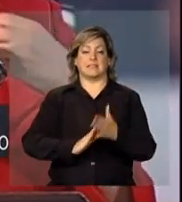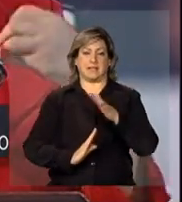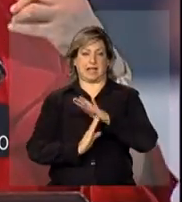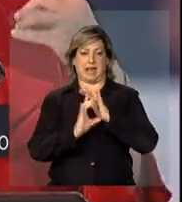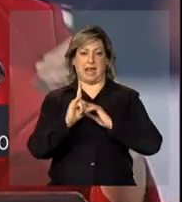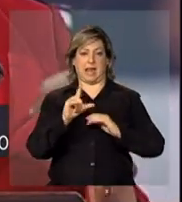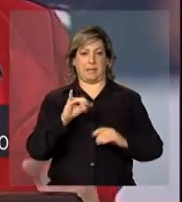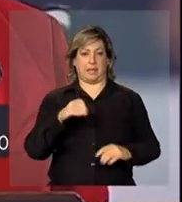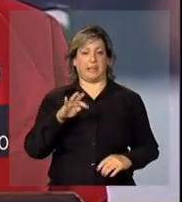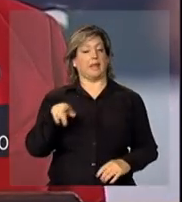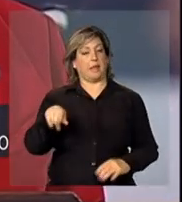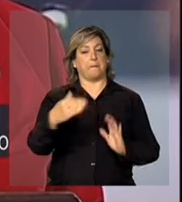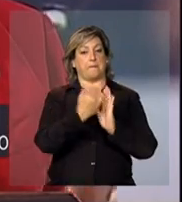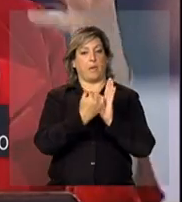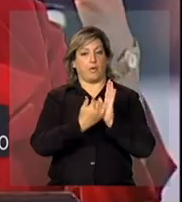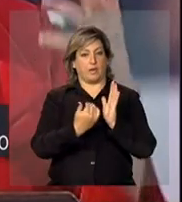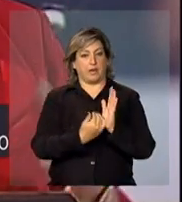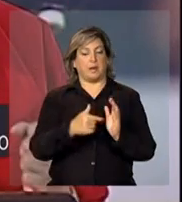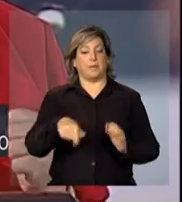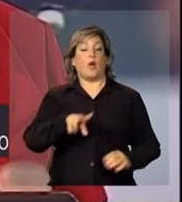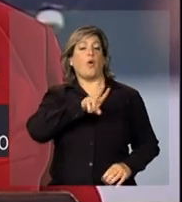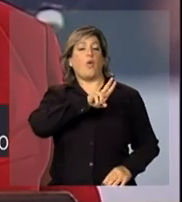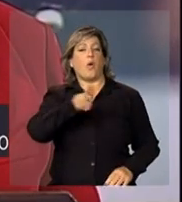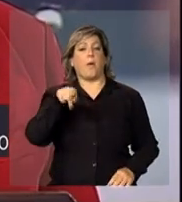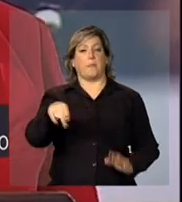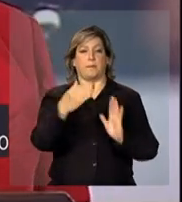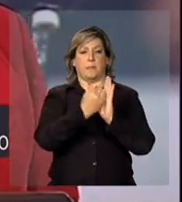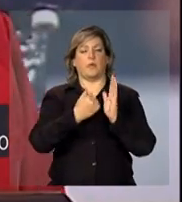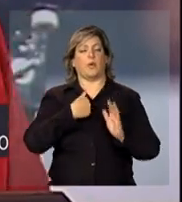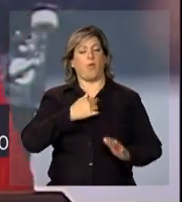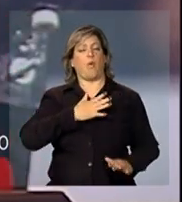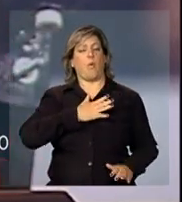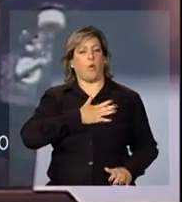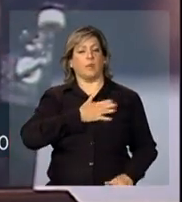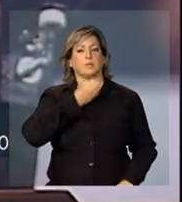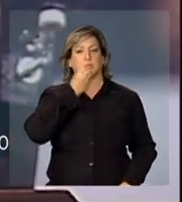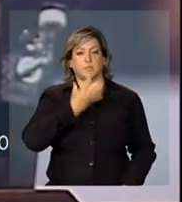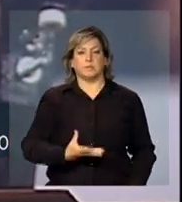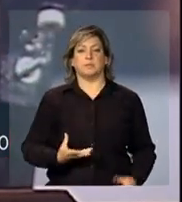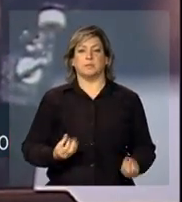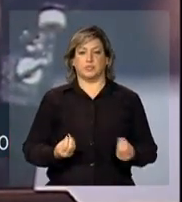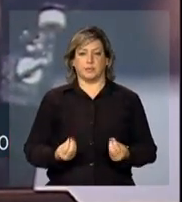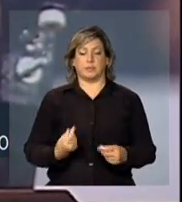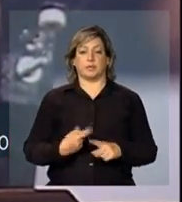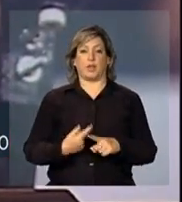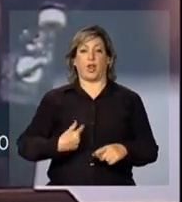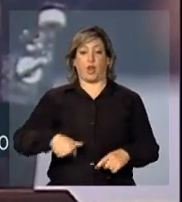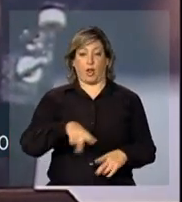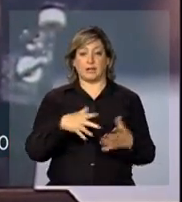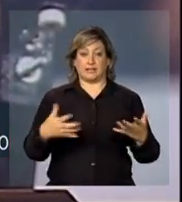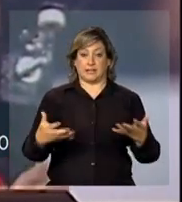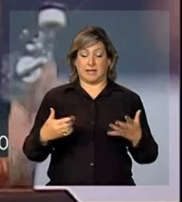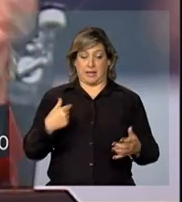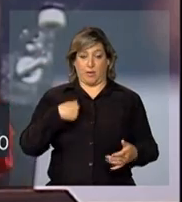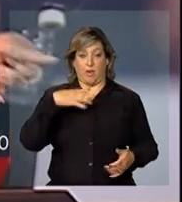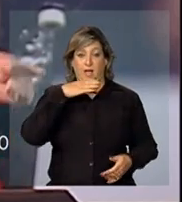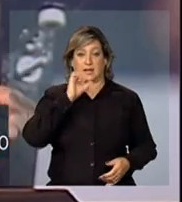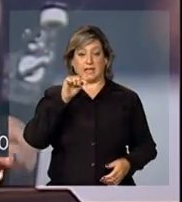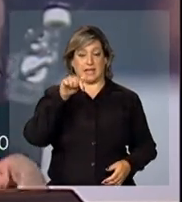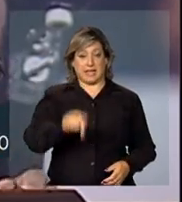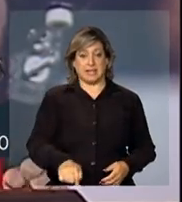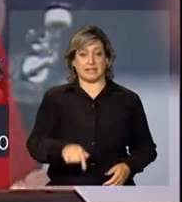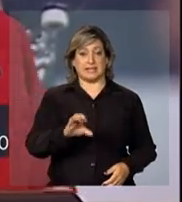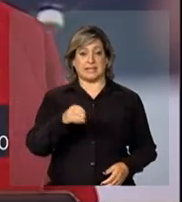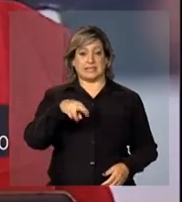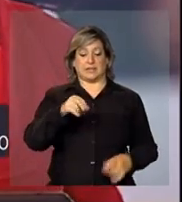e eu gosto muito do nome desse programa porque o que nós queremos e o que eu acho que